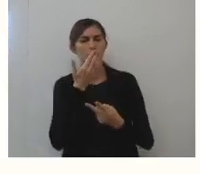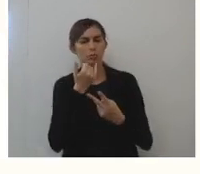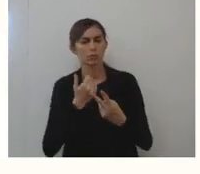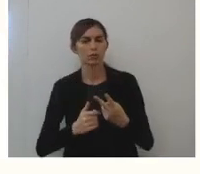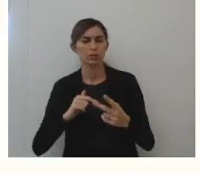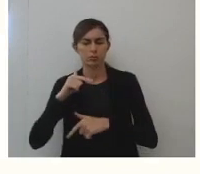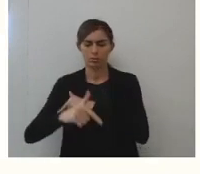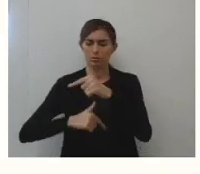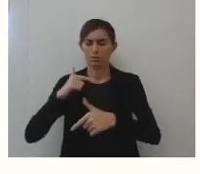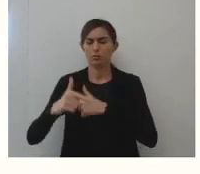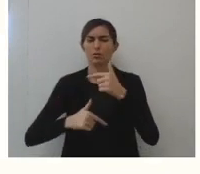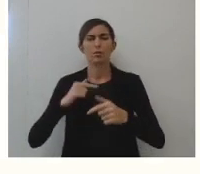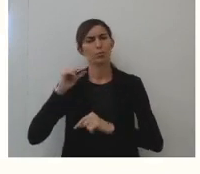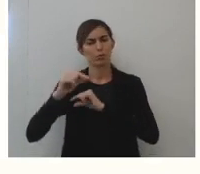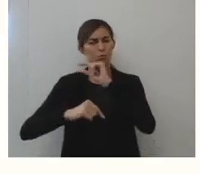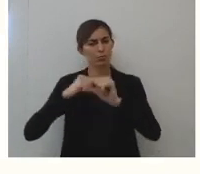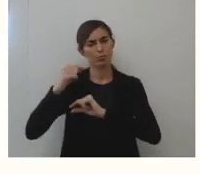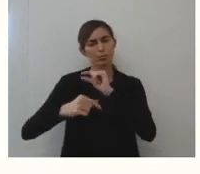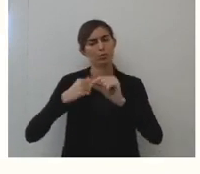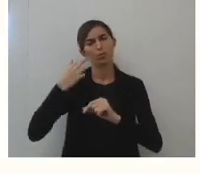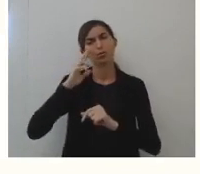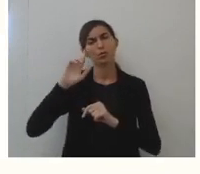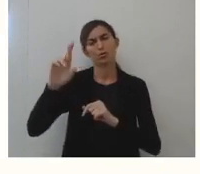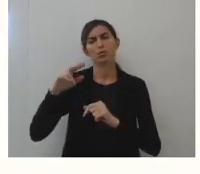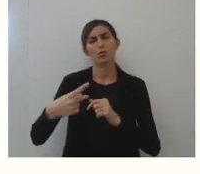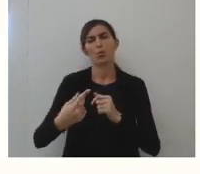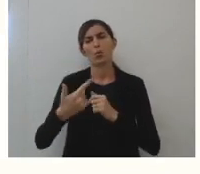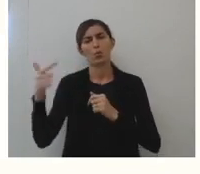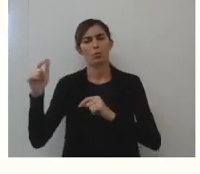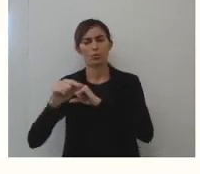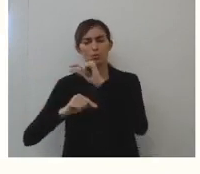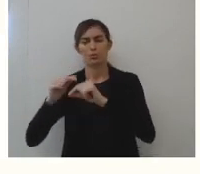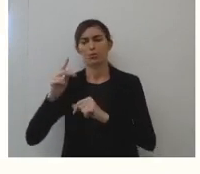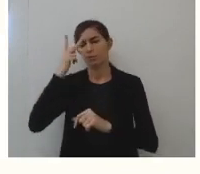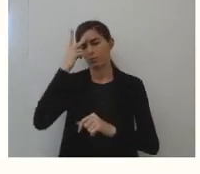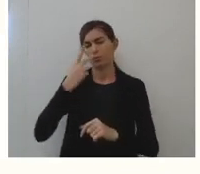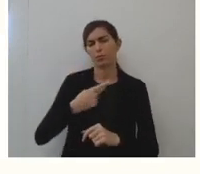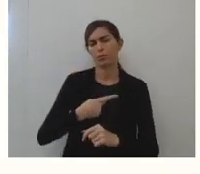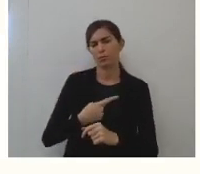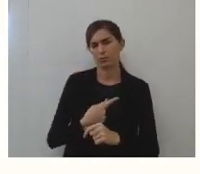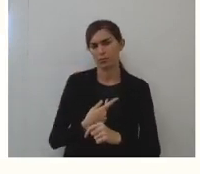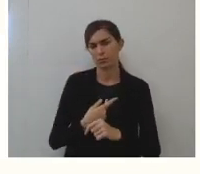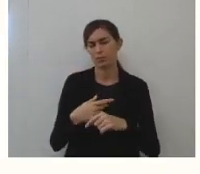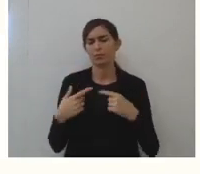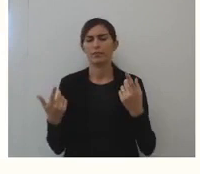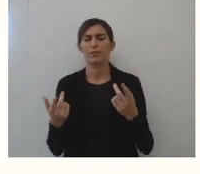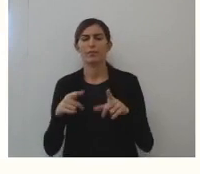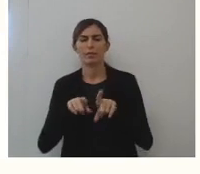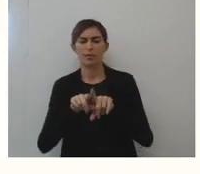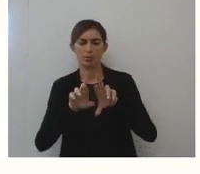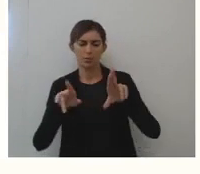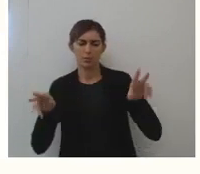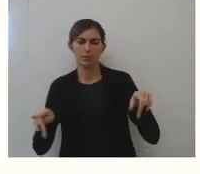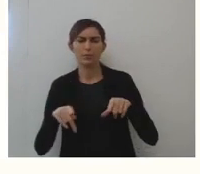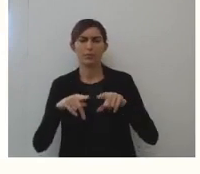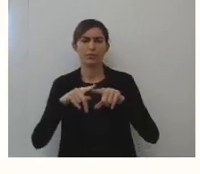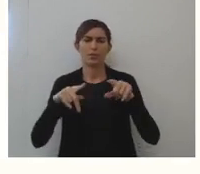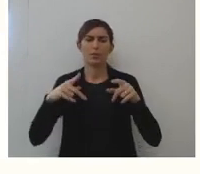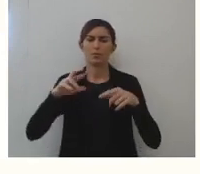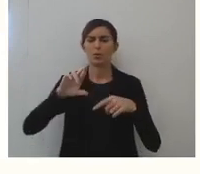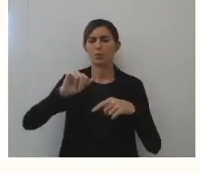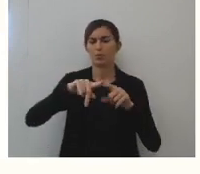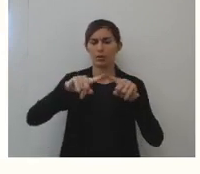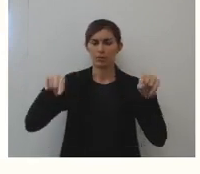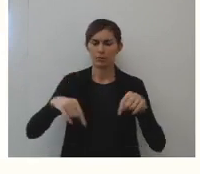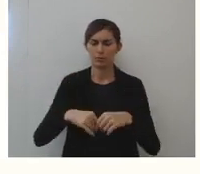e trabalhavam um pouco para o seu senhor e outro pouco para eles mesmos. A configuração da propriedade privada e do